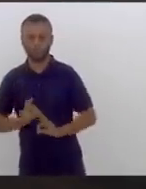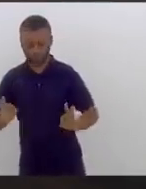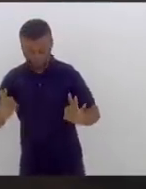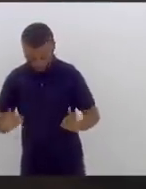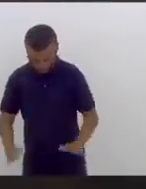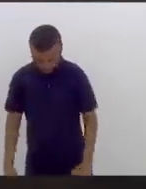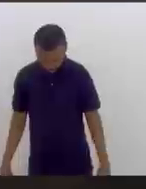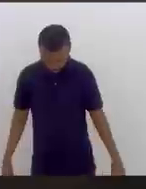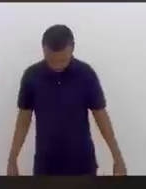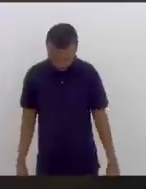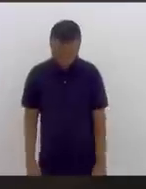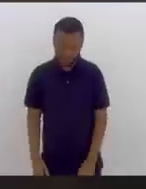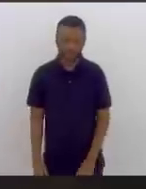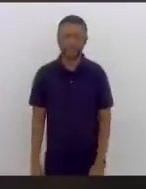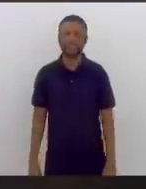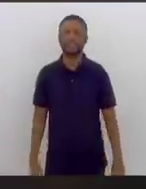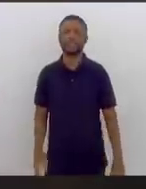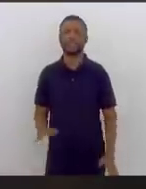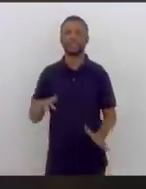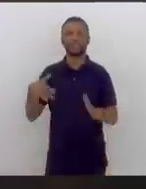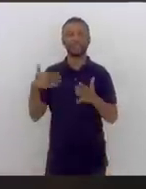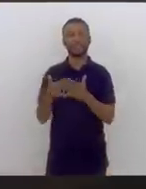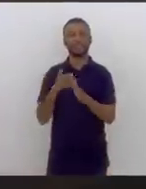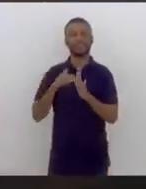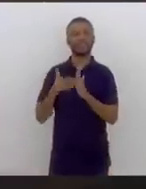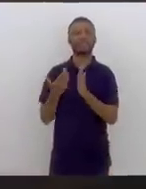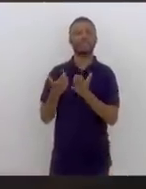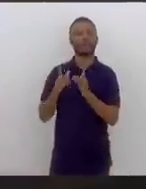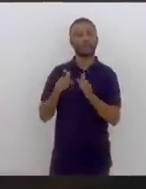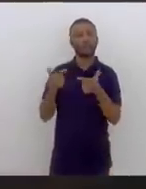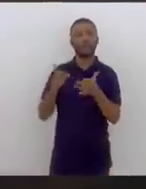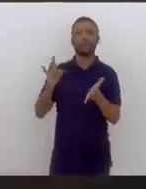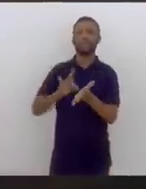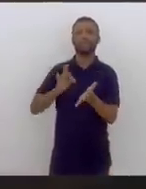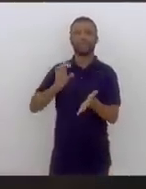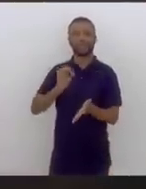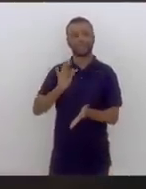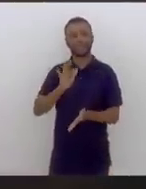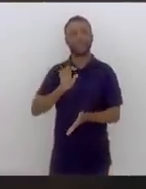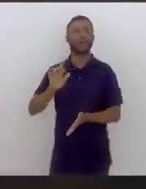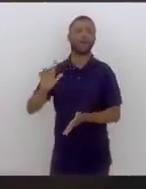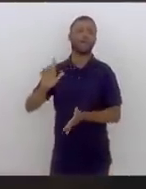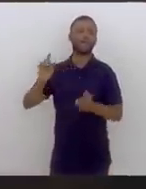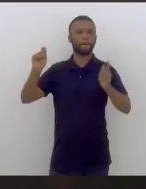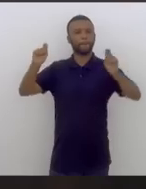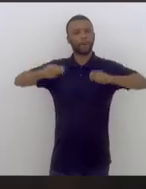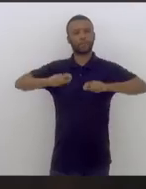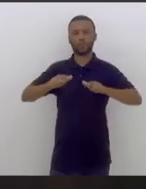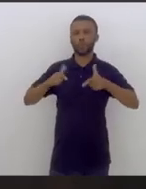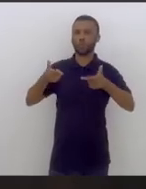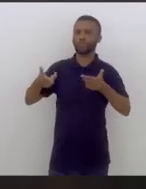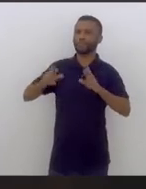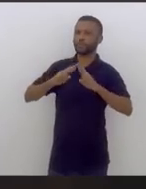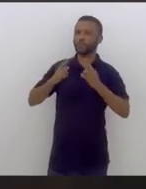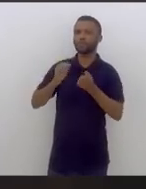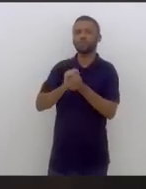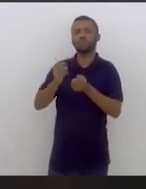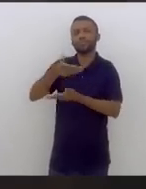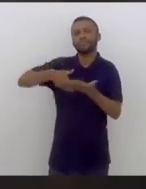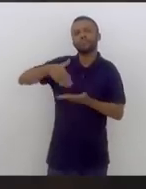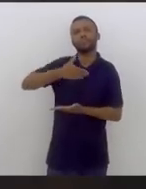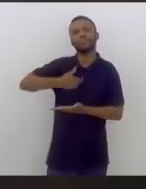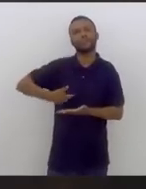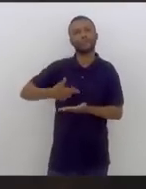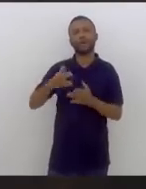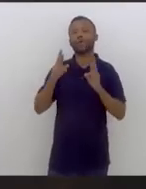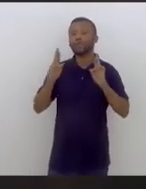presente até Os oficiais também que possam comparecer na reunião junto com o governador eu espero